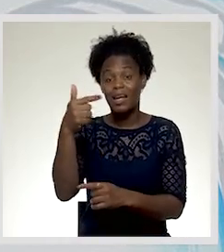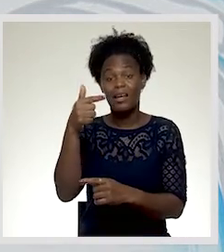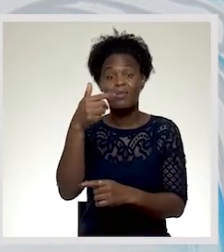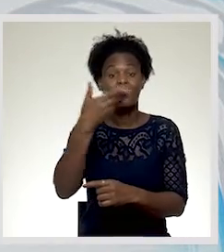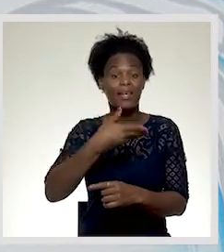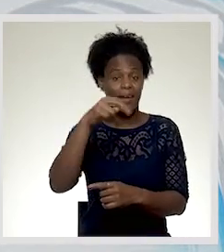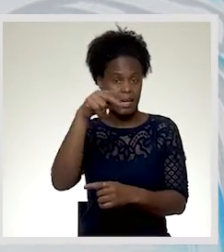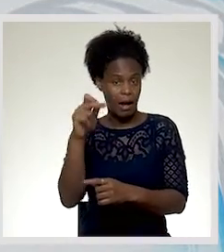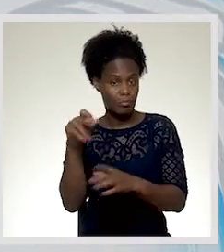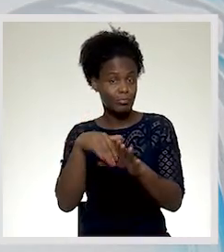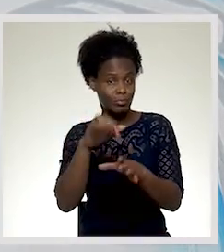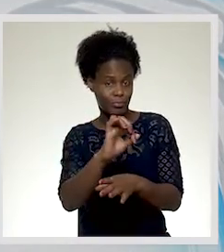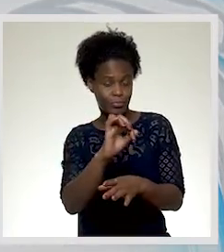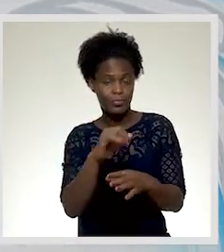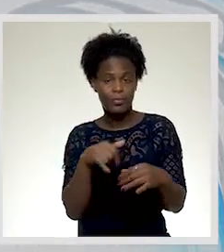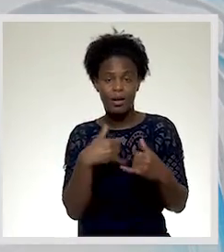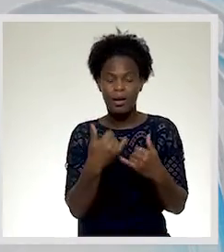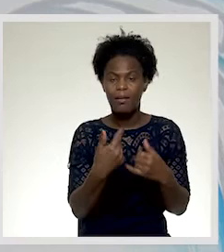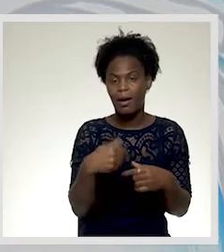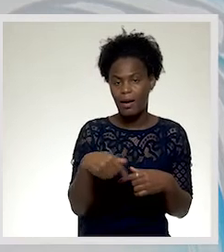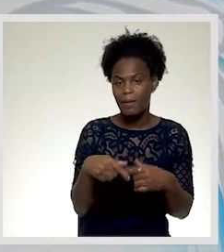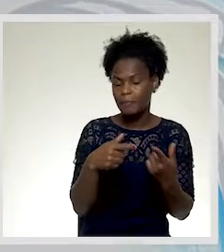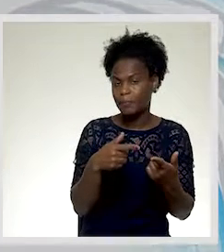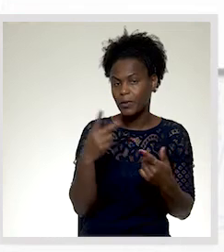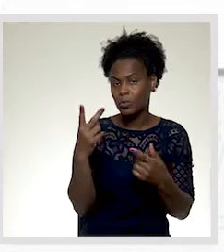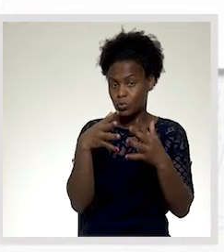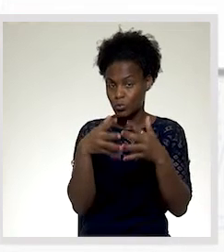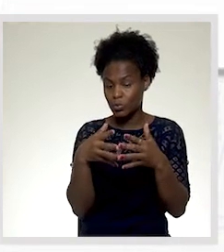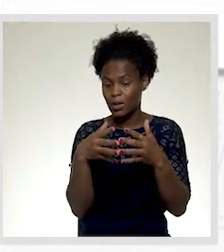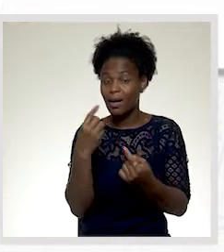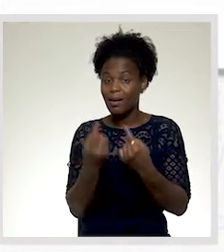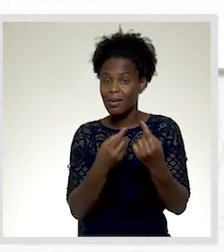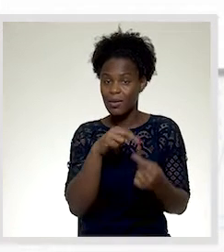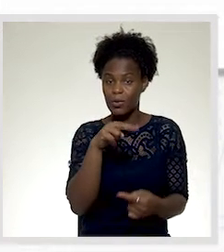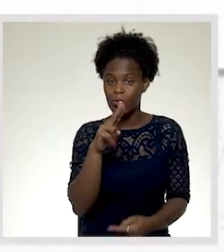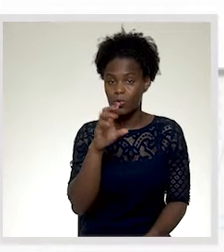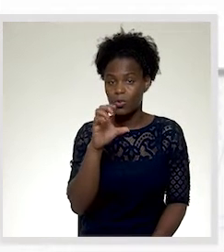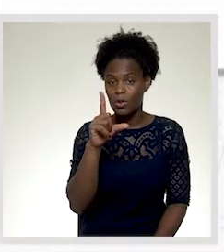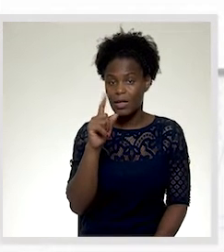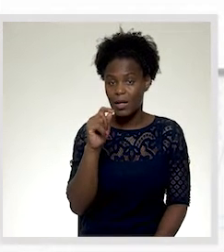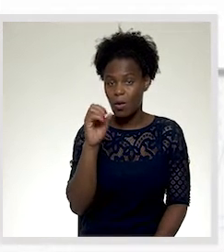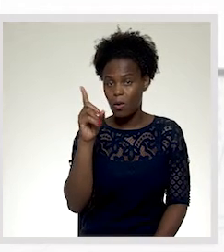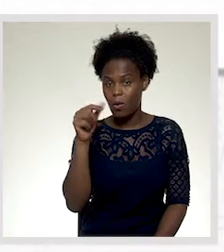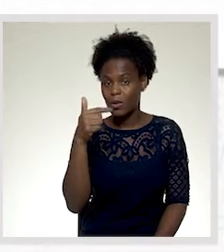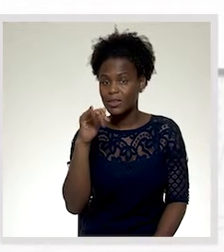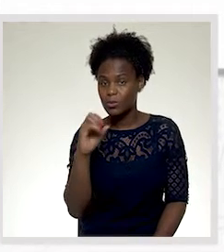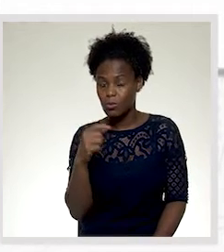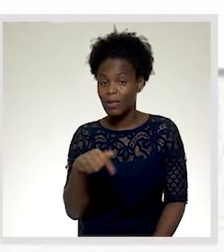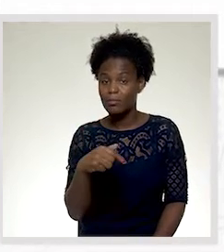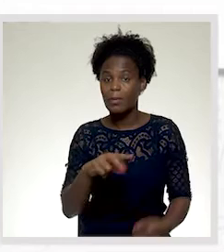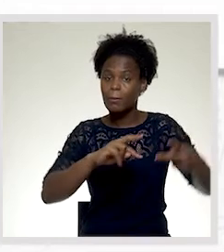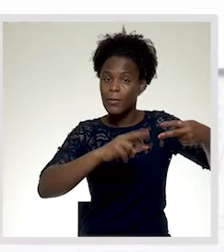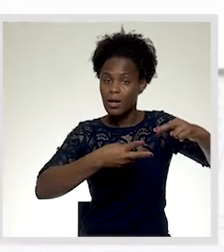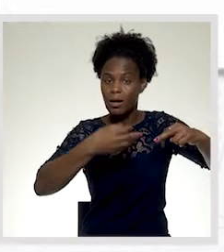no RNA, no DNA. Agora, para além de possuir essa estrutura, cada nucleótido do RNA é constituído por